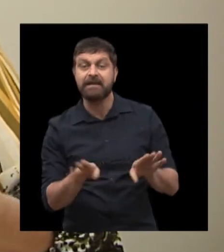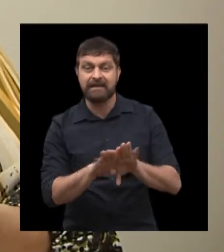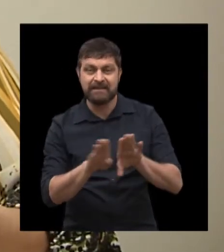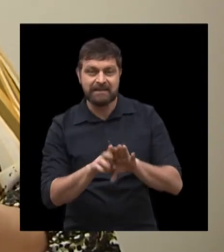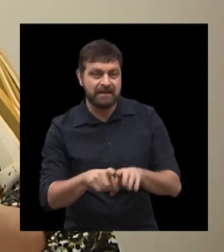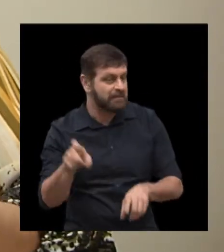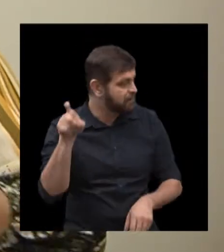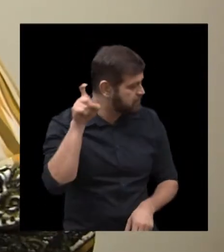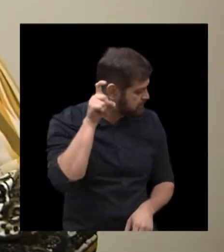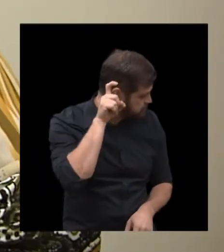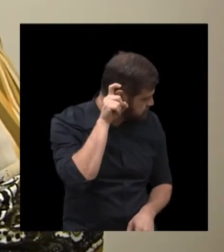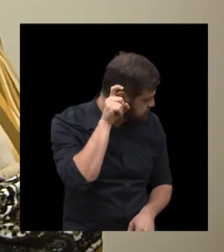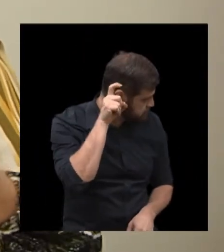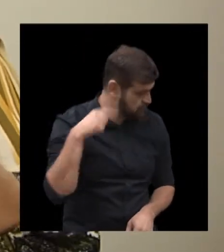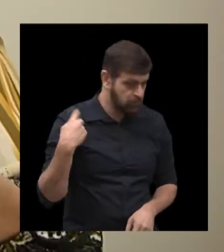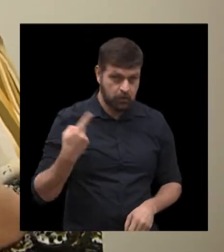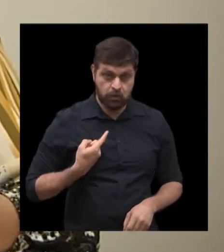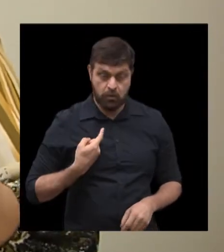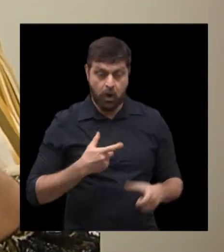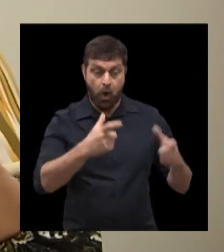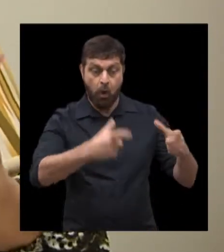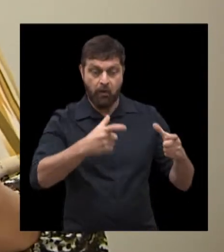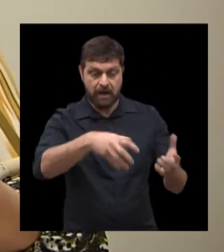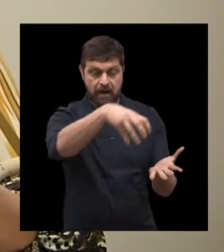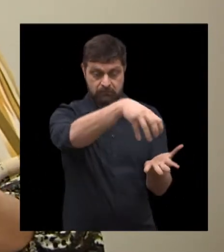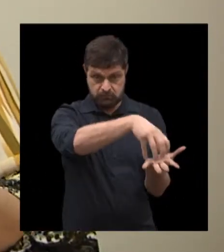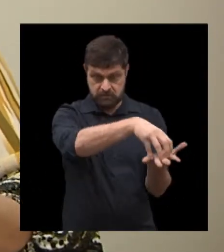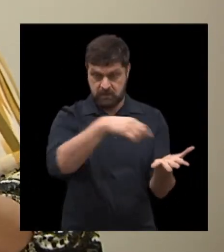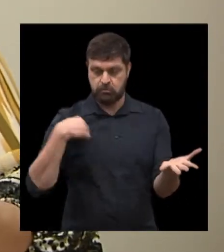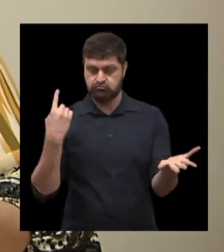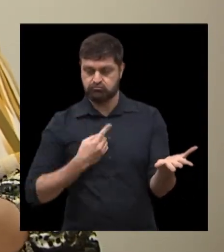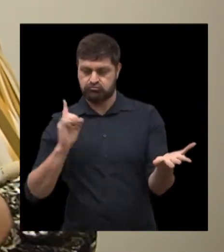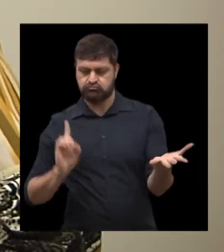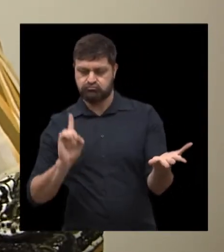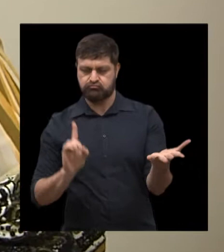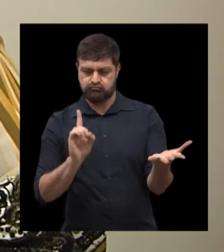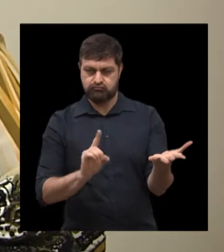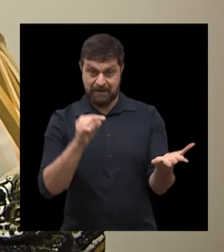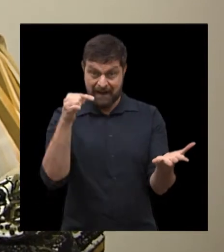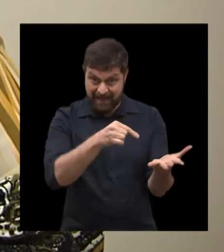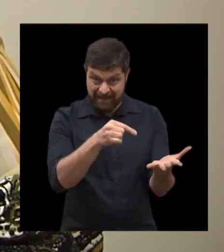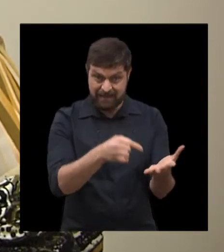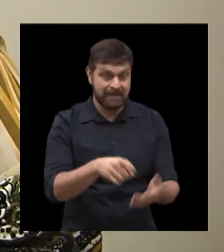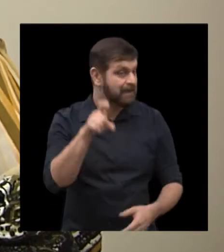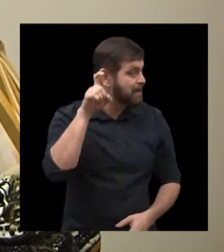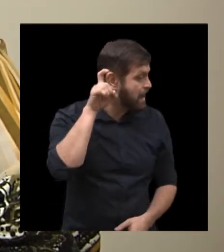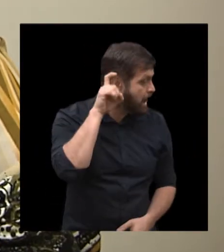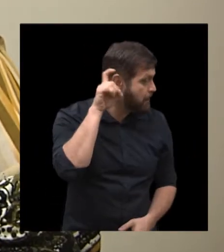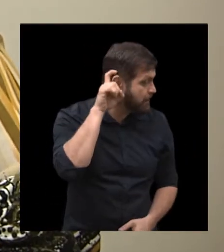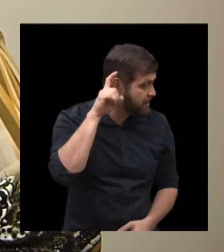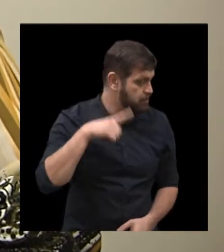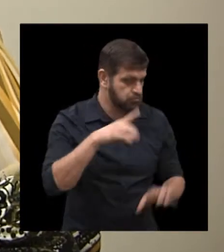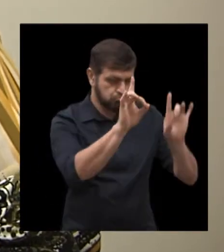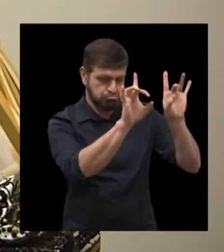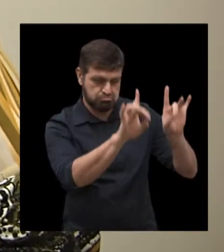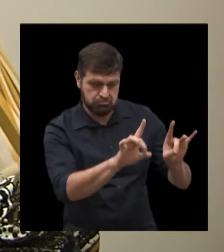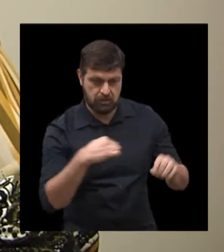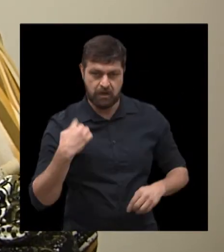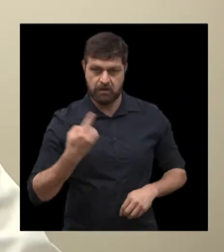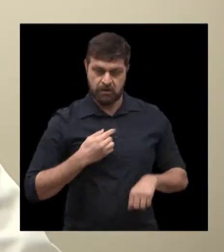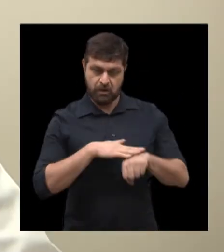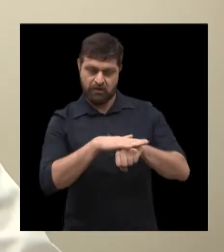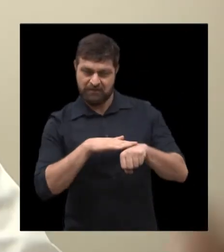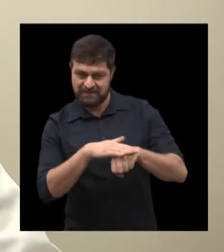de audição, nós viemos até uma clínica, um centro especializado em aparelhos auditivos. E a nossa equipe foi